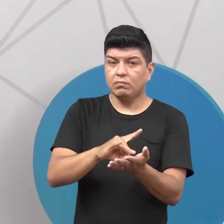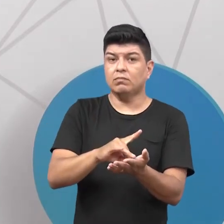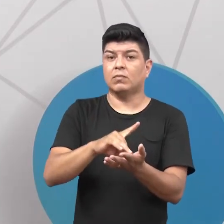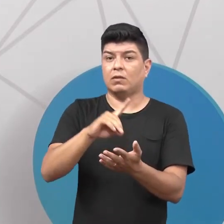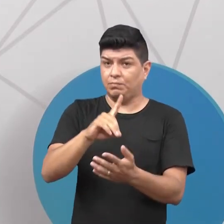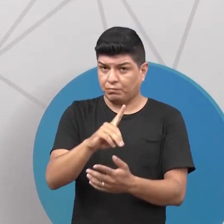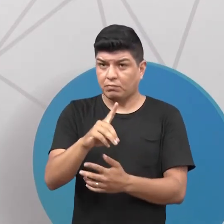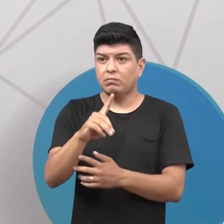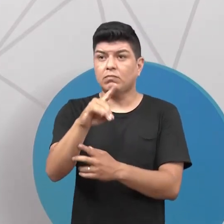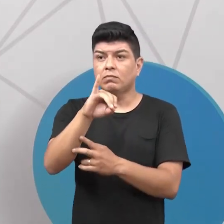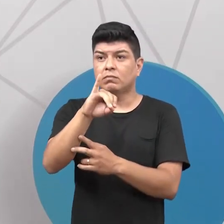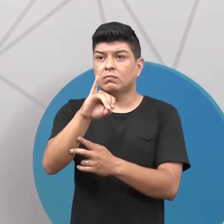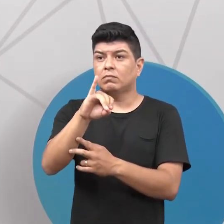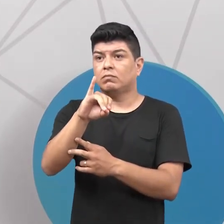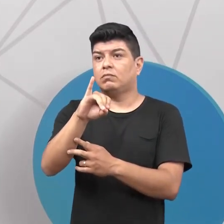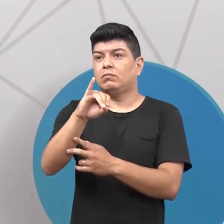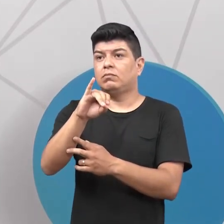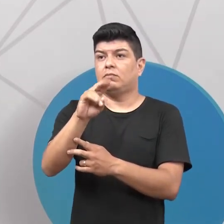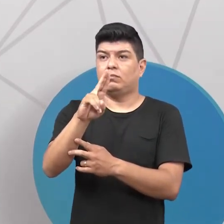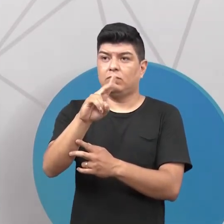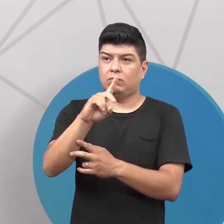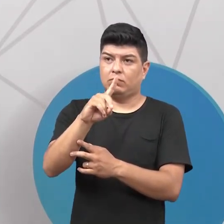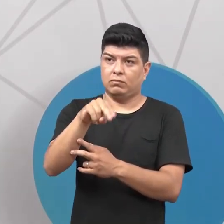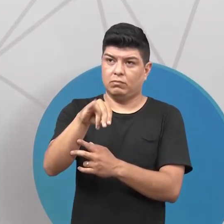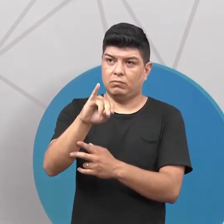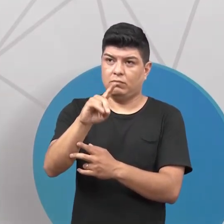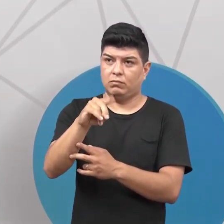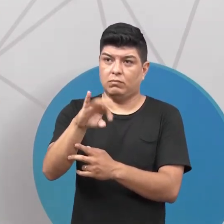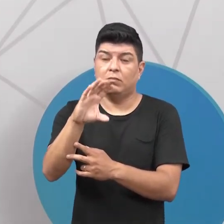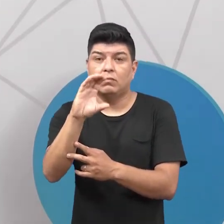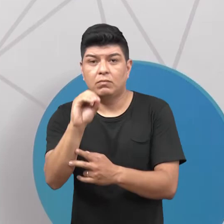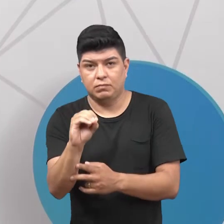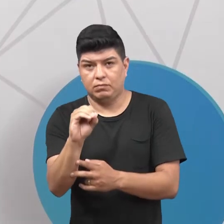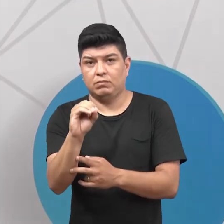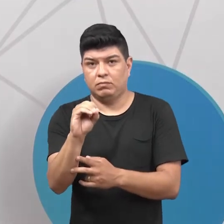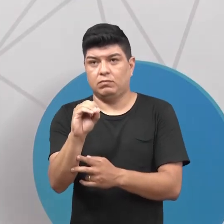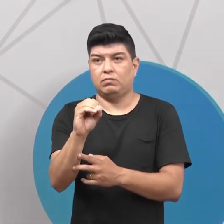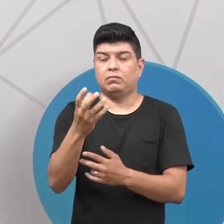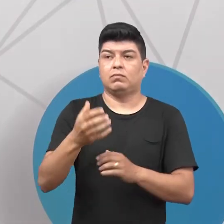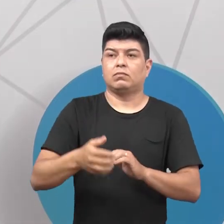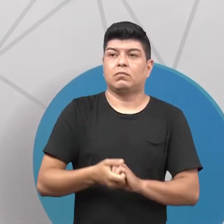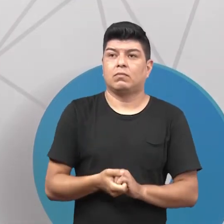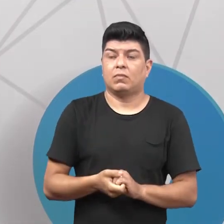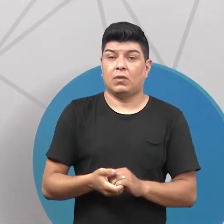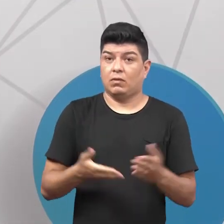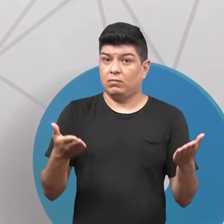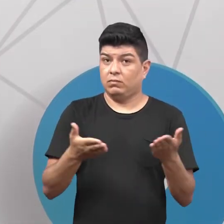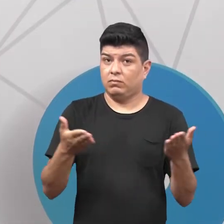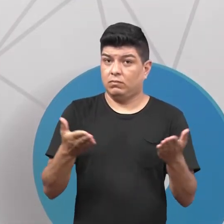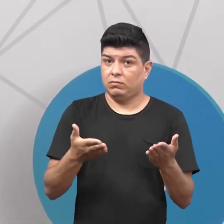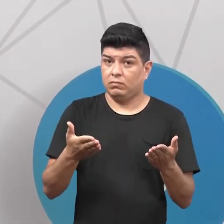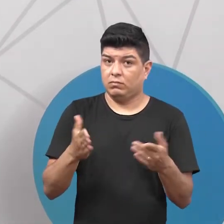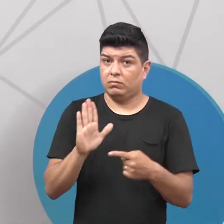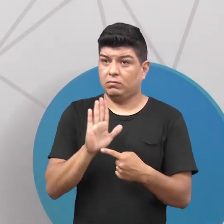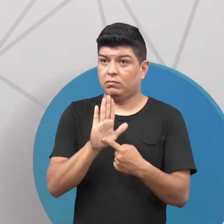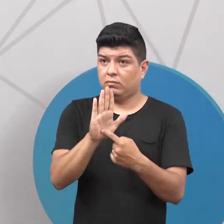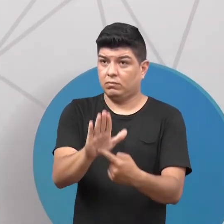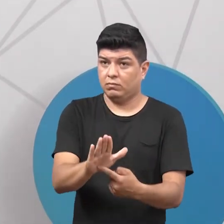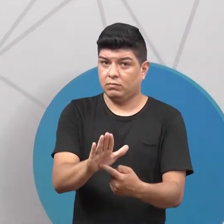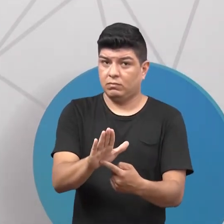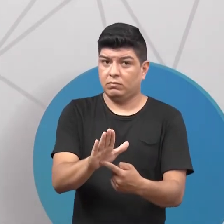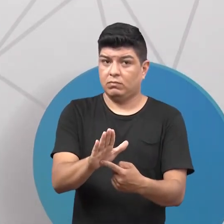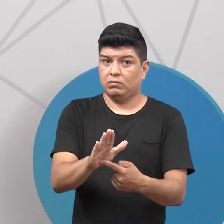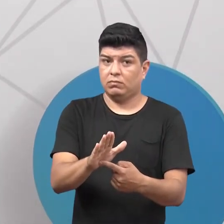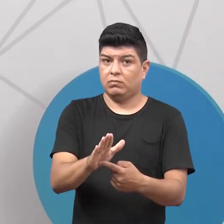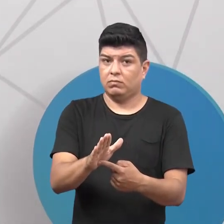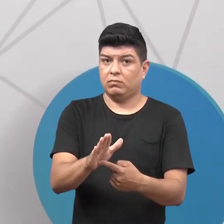deus Dionísio é o deus das emoções. O problema é que aqui no Ocidente nós colocamos em prática os elementos apolíneos e condenamos os